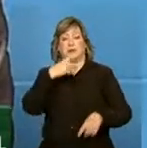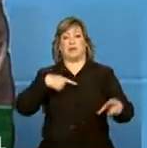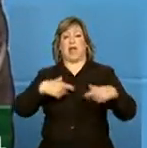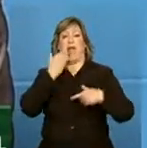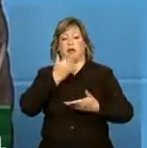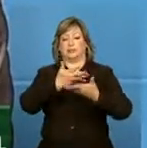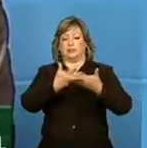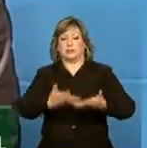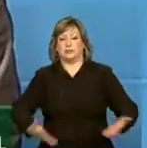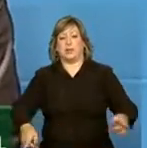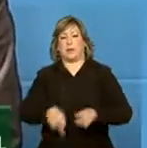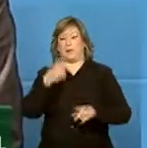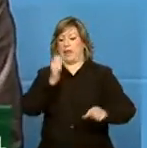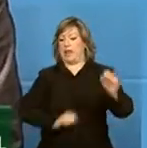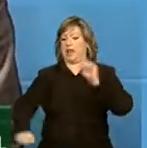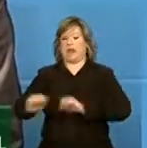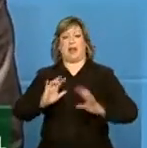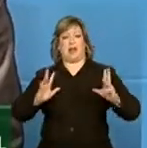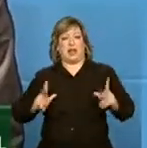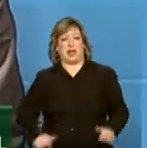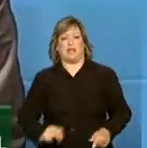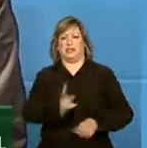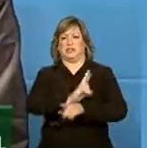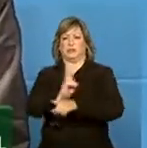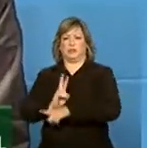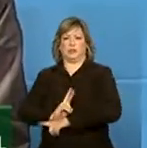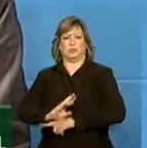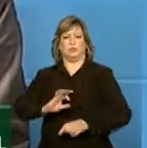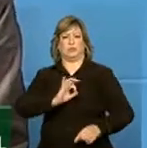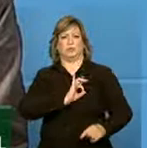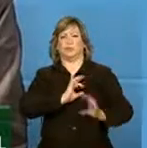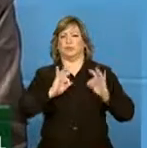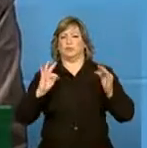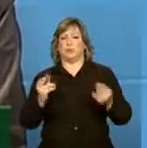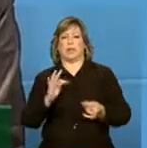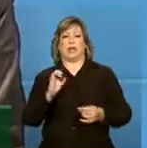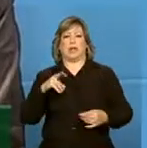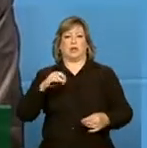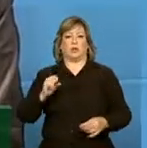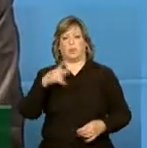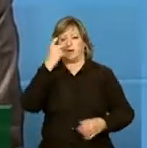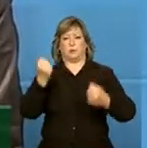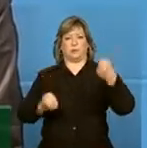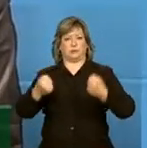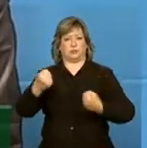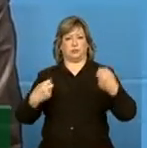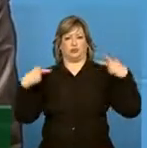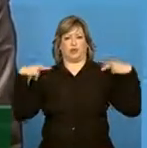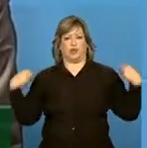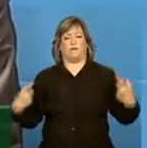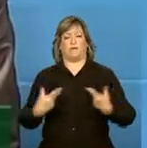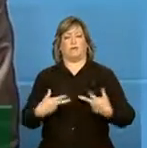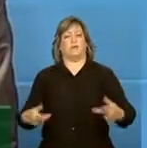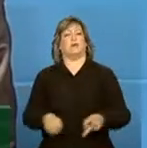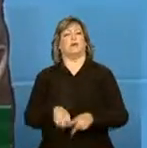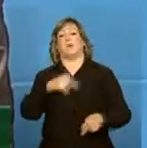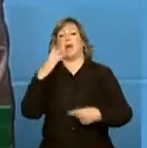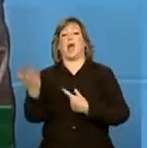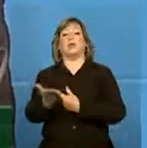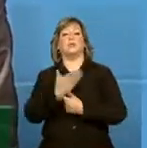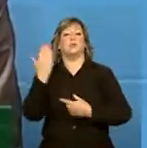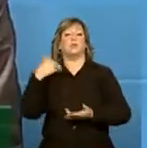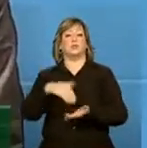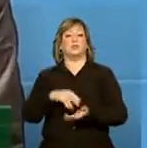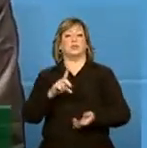buffet, o pessoal da limpeza, da segurança, técnicos, motoristas, as pessoas que nos ajudaram nos últimos